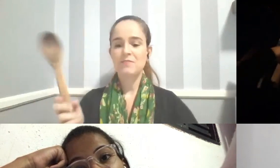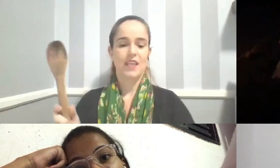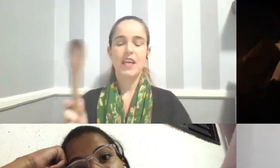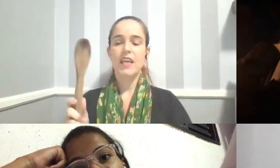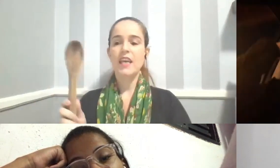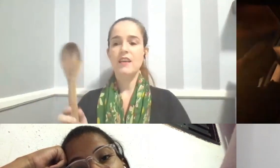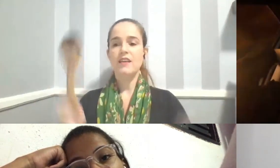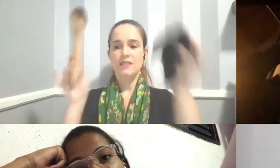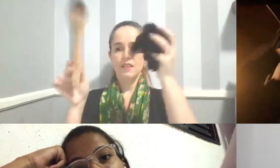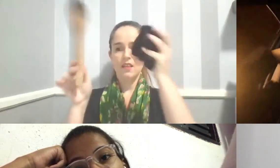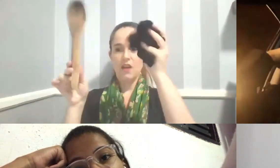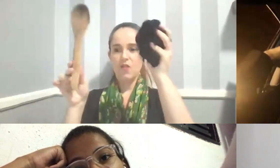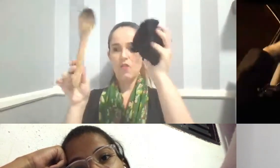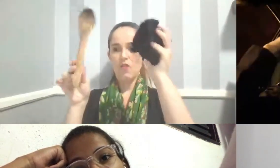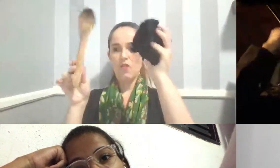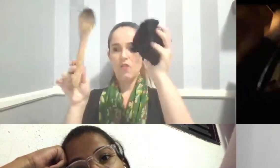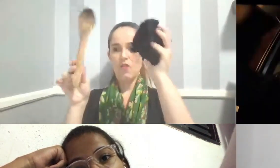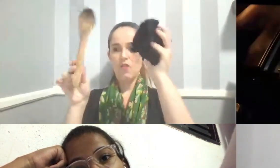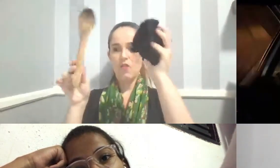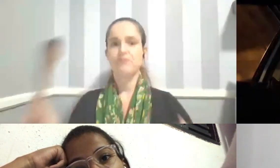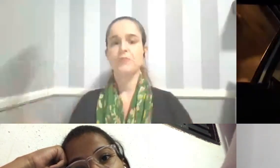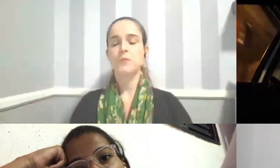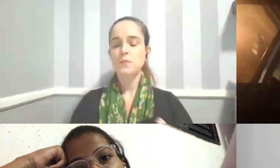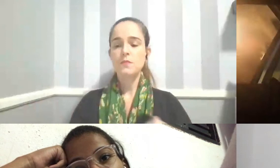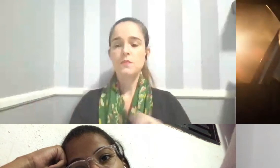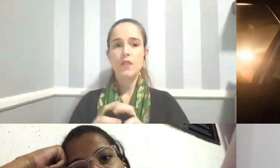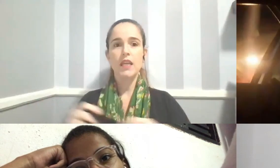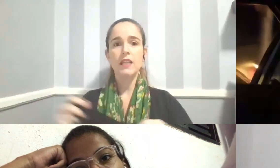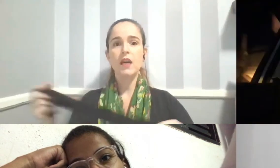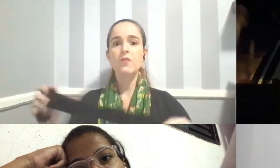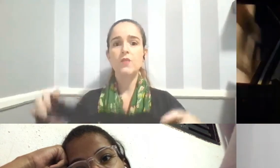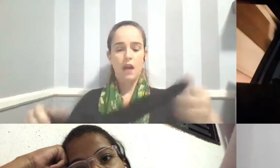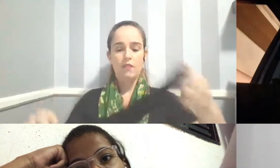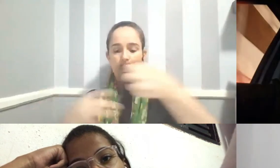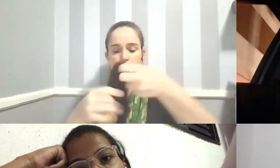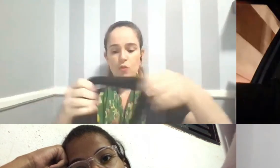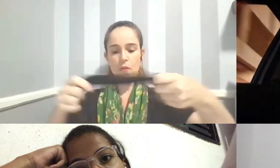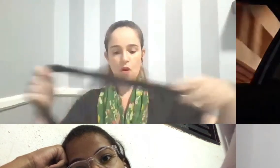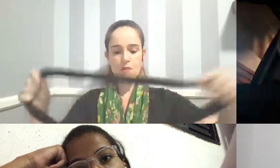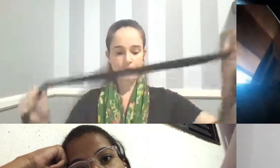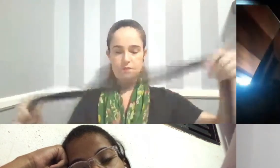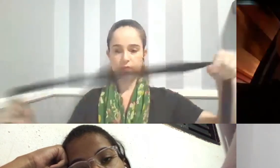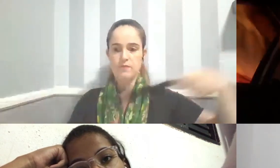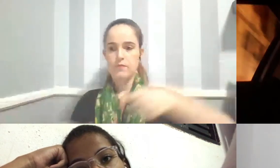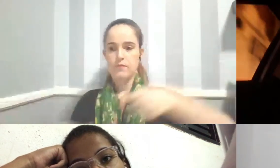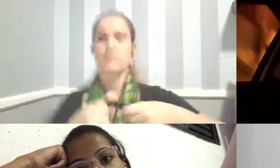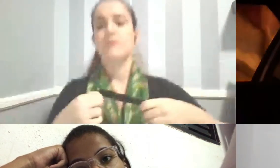Tá? E uma faixa. Então, vamos